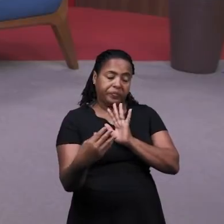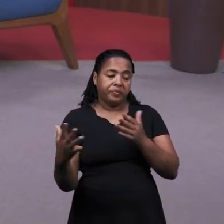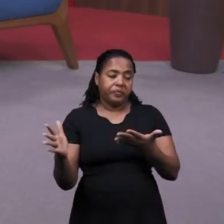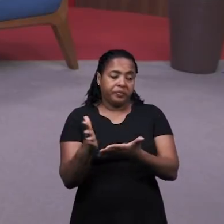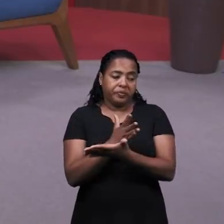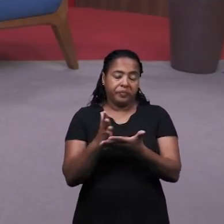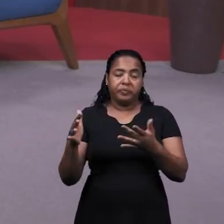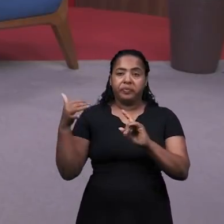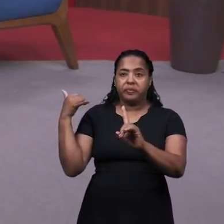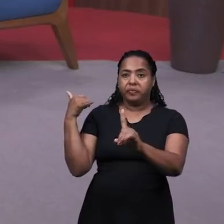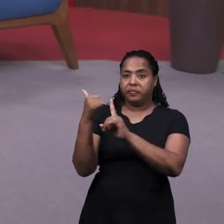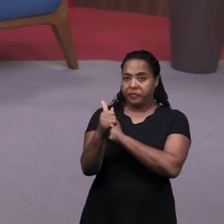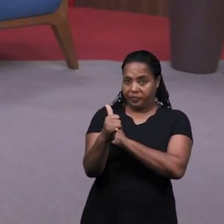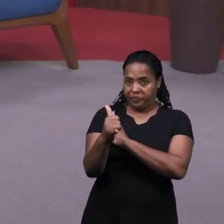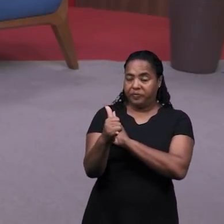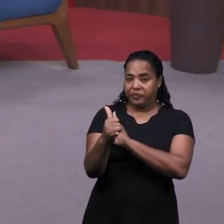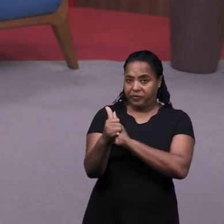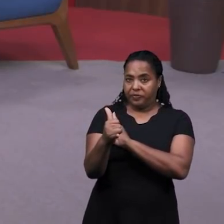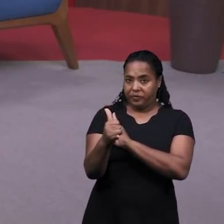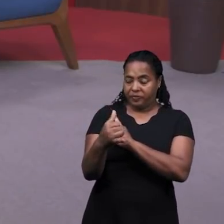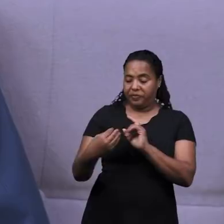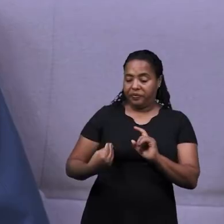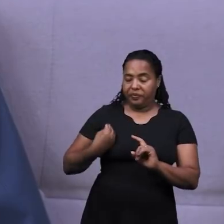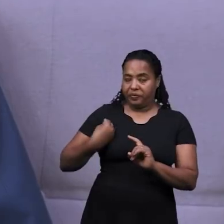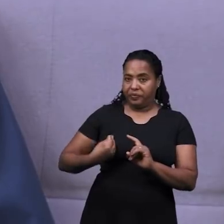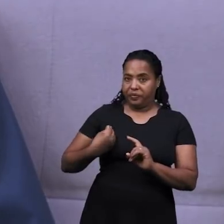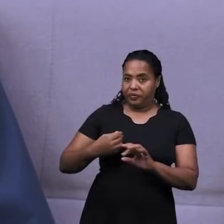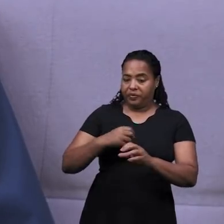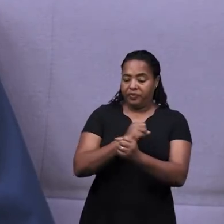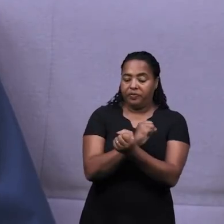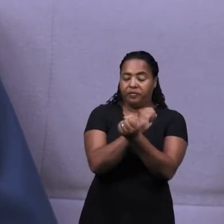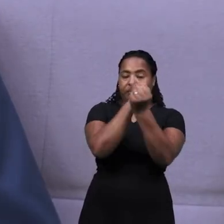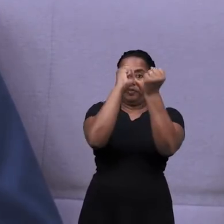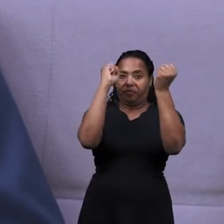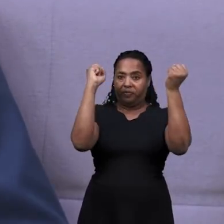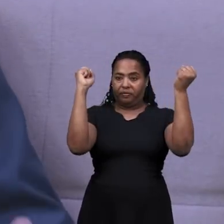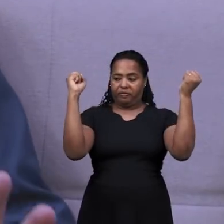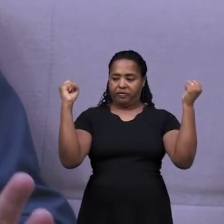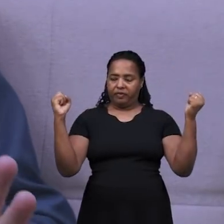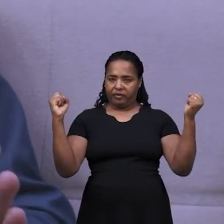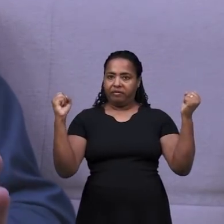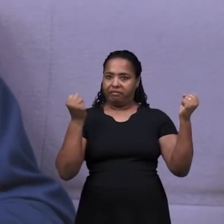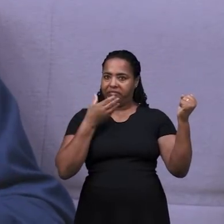algumas profecias na vida de Sansão. Então